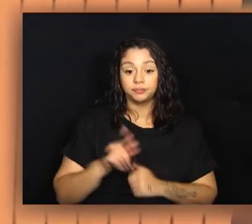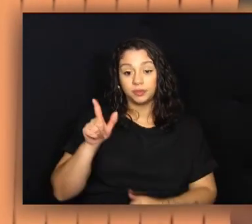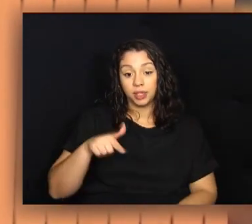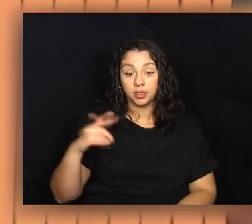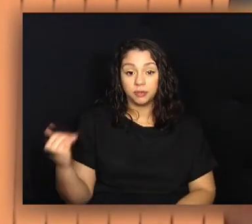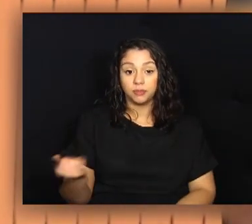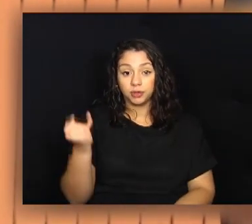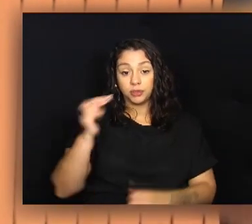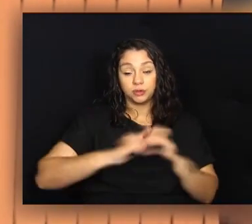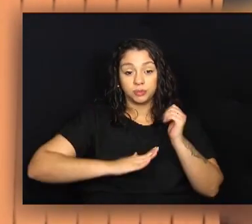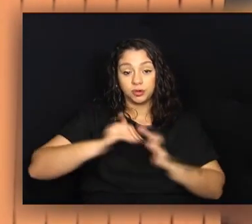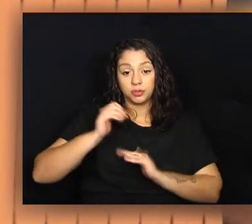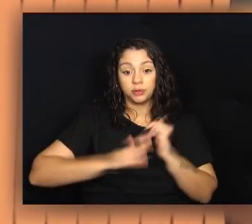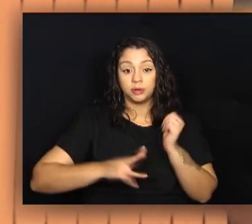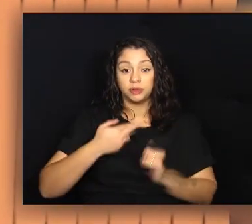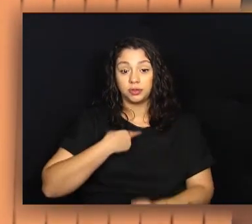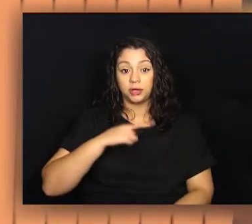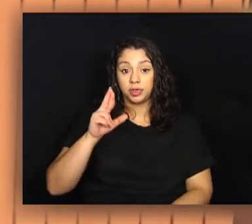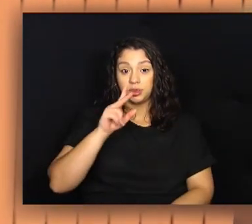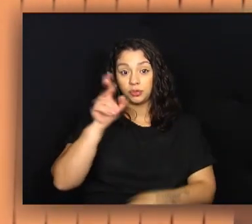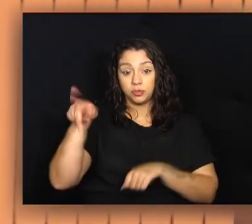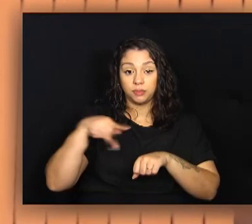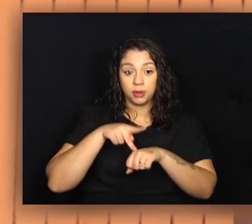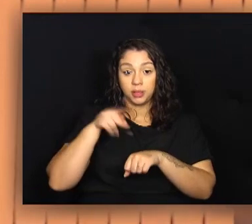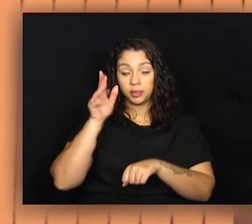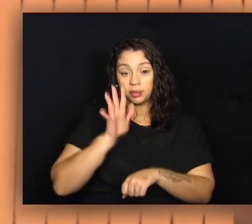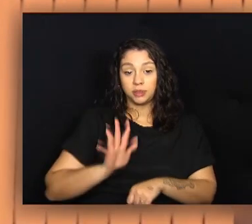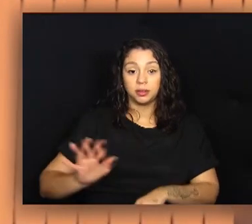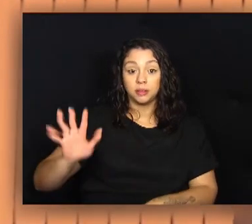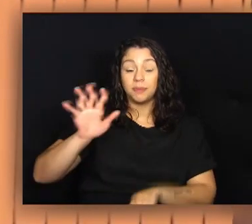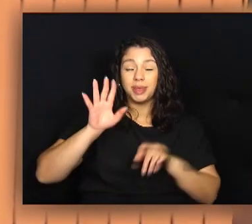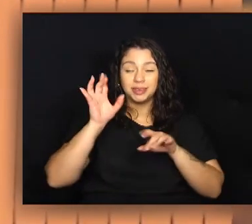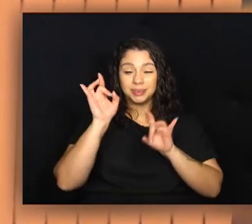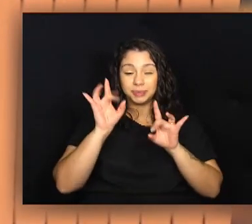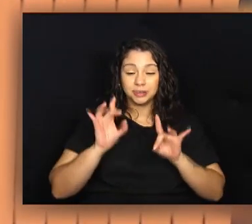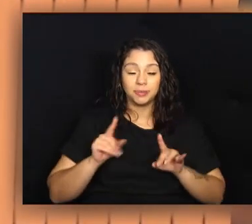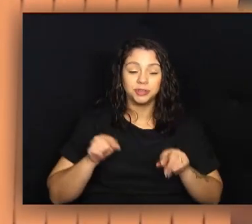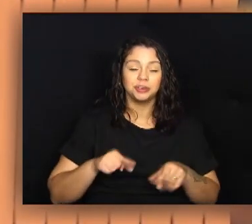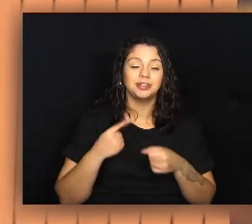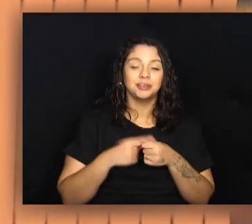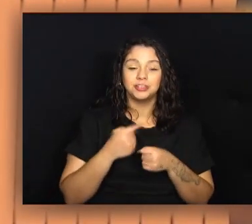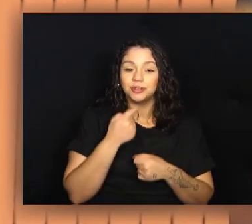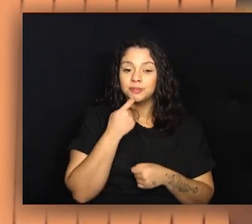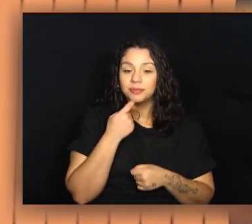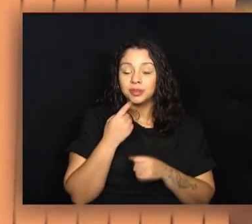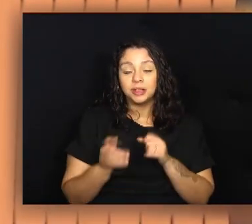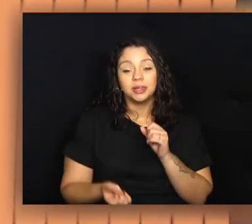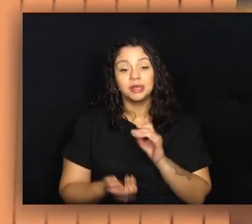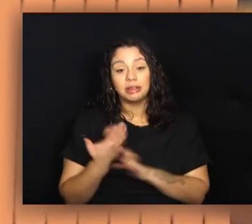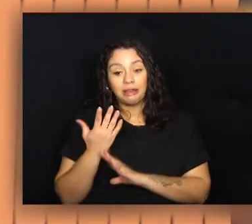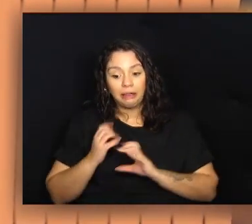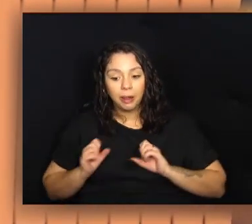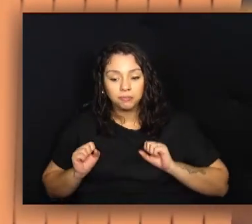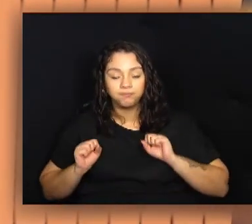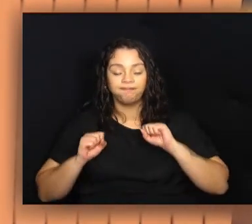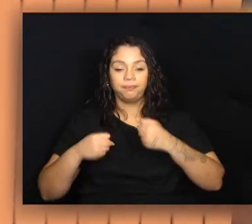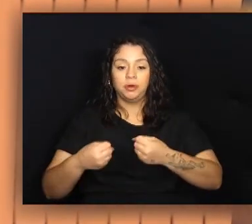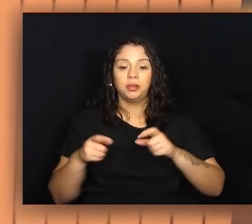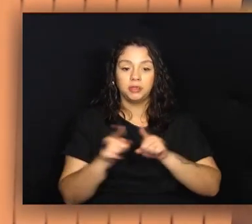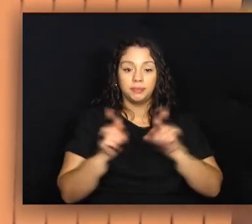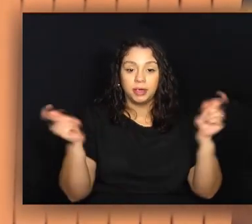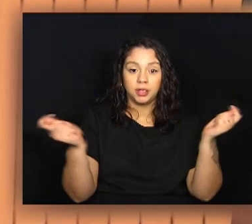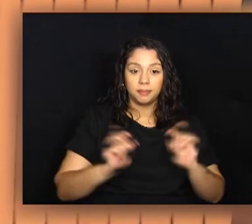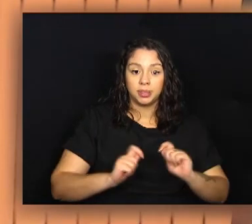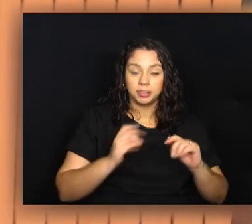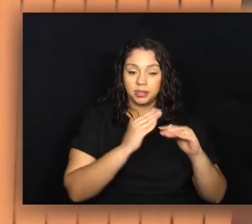que atuam no país inteiro, mas essencialmente na nossa cidade, para que a gente crie não só resistência, mas capacidade de